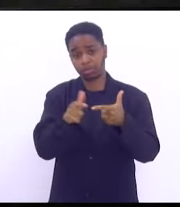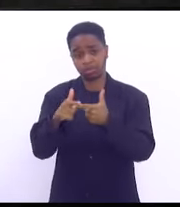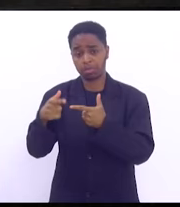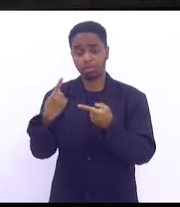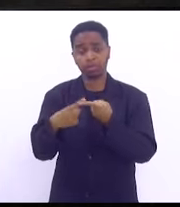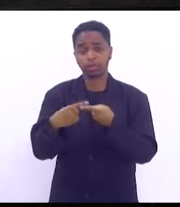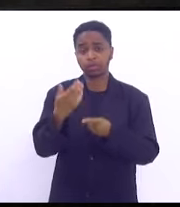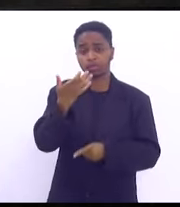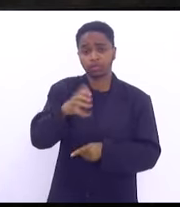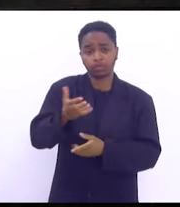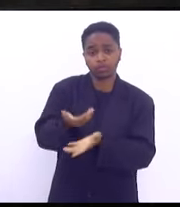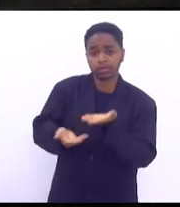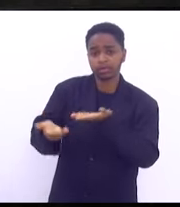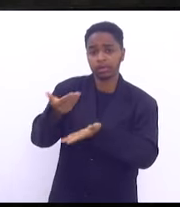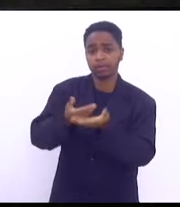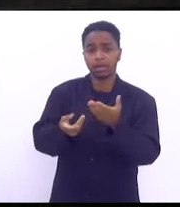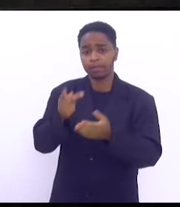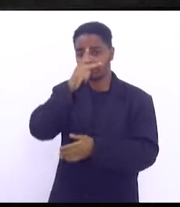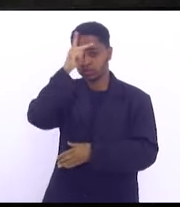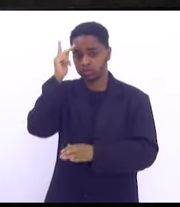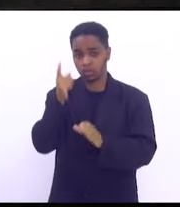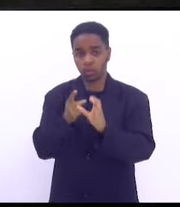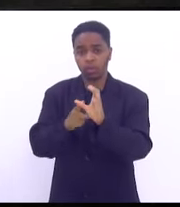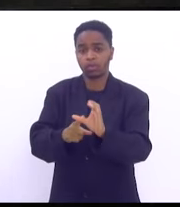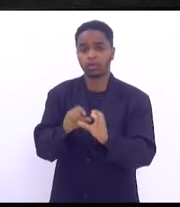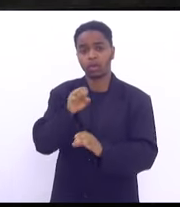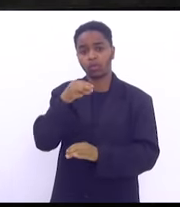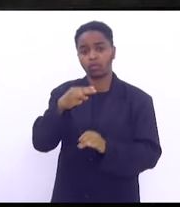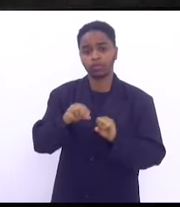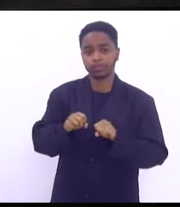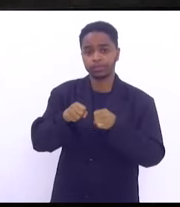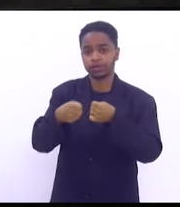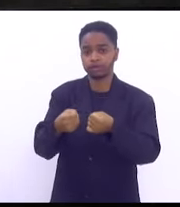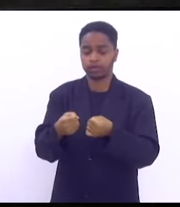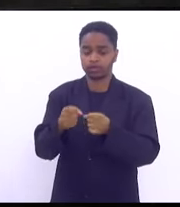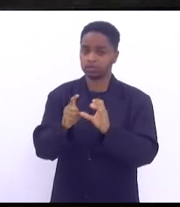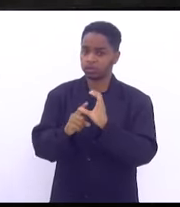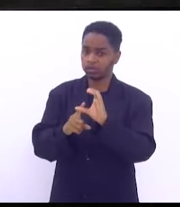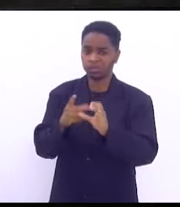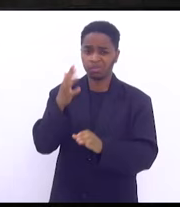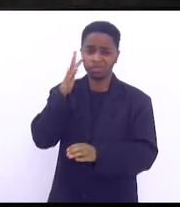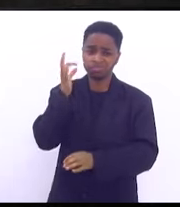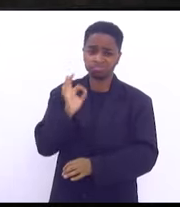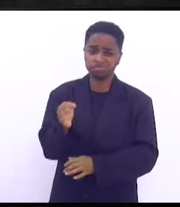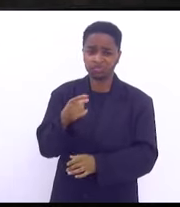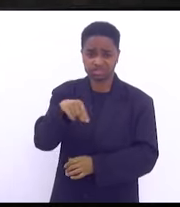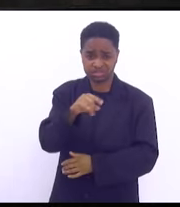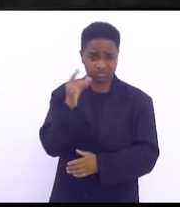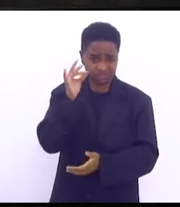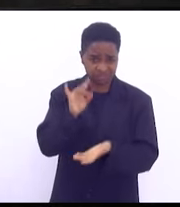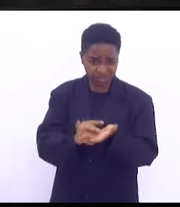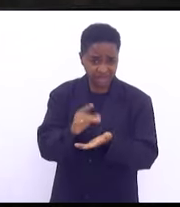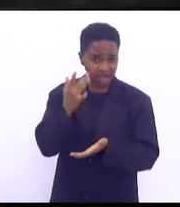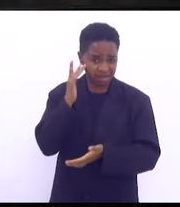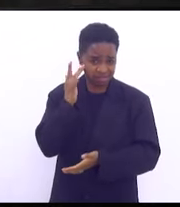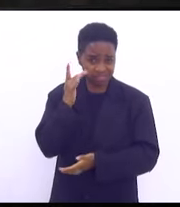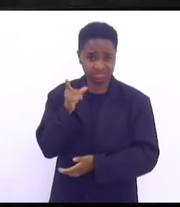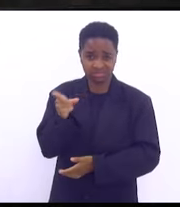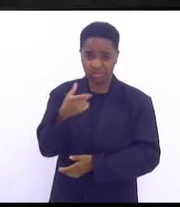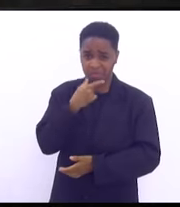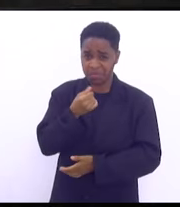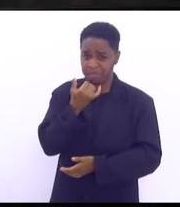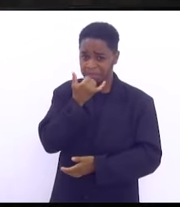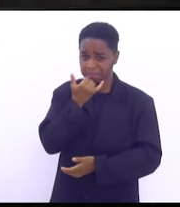se envolver com quem é comunista, com quem defende isso. Não estou entendendo. Tu acha realmente que o Javier Milei vai